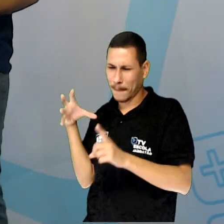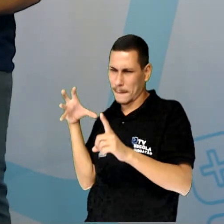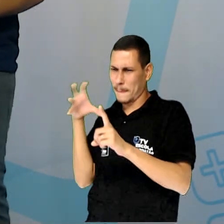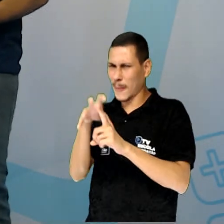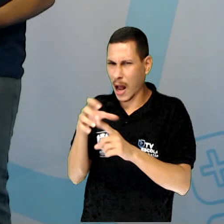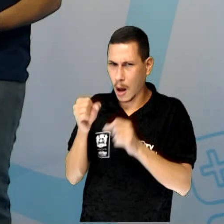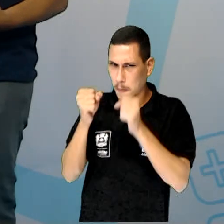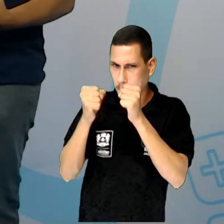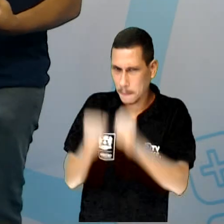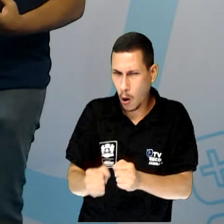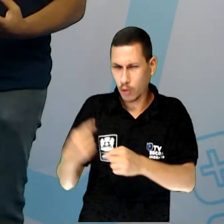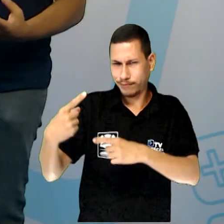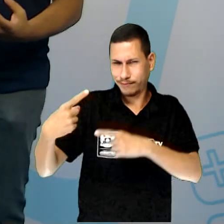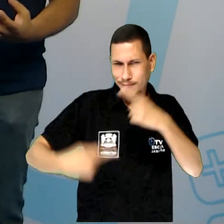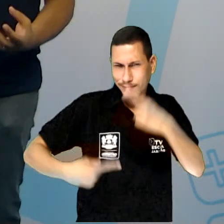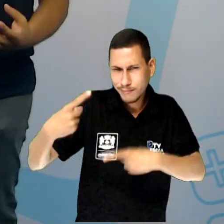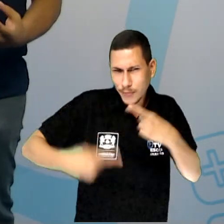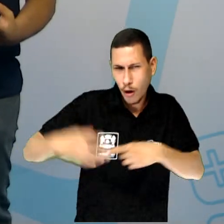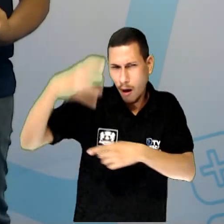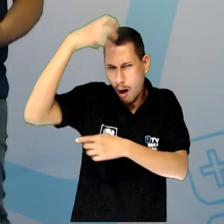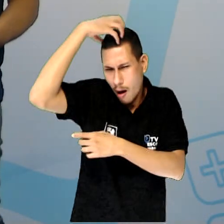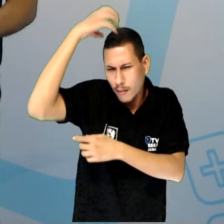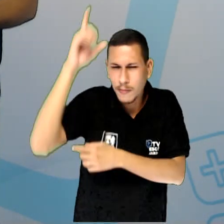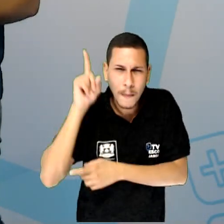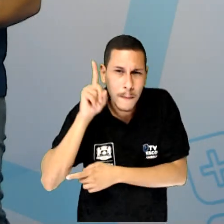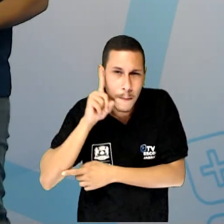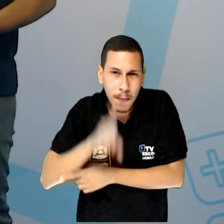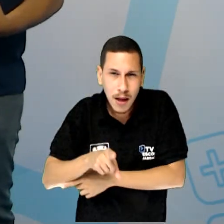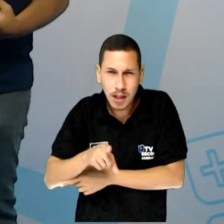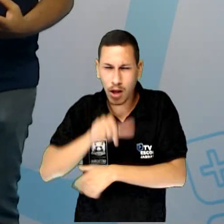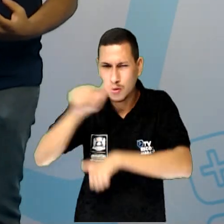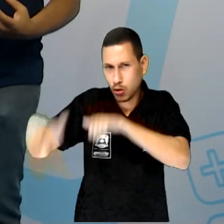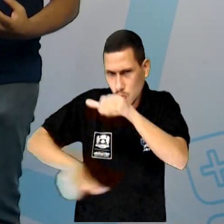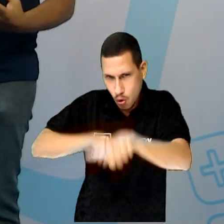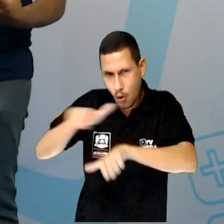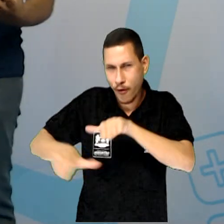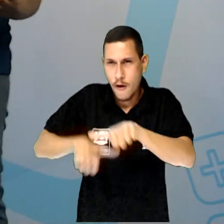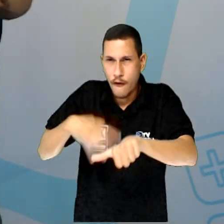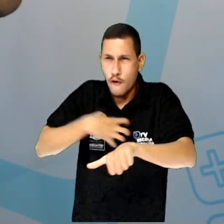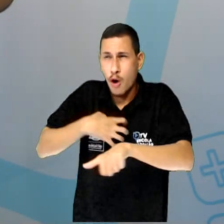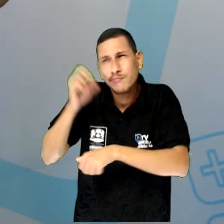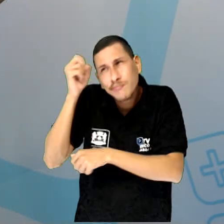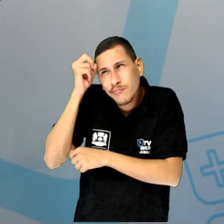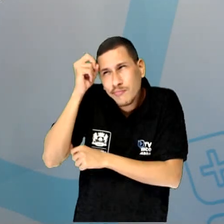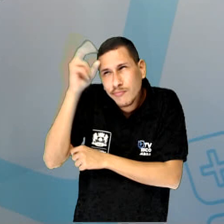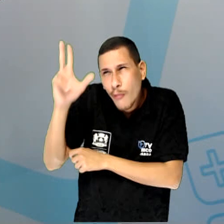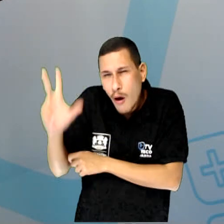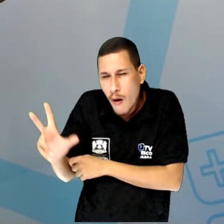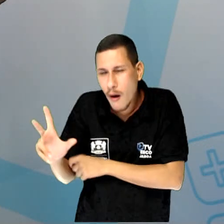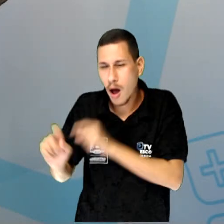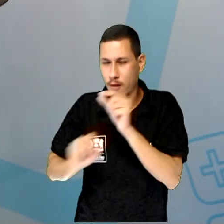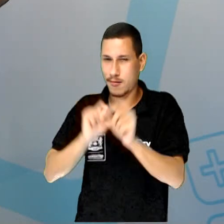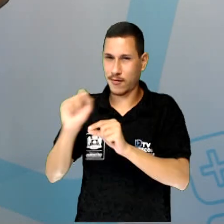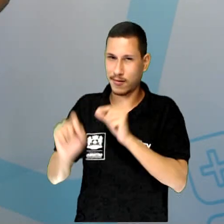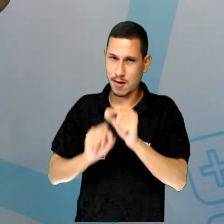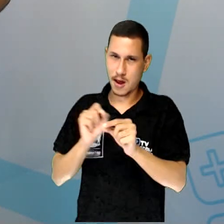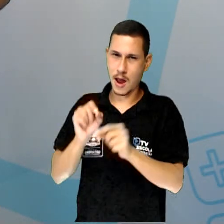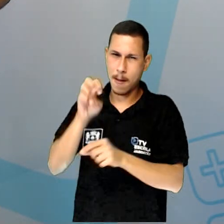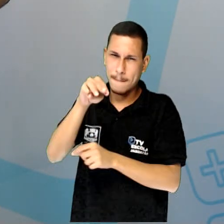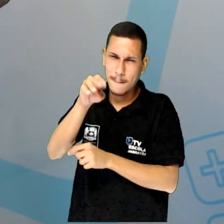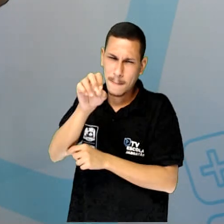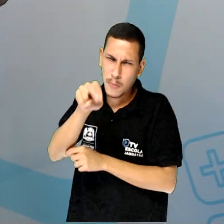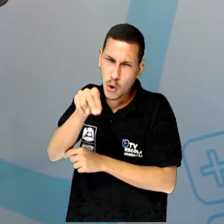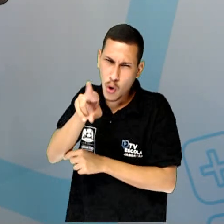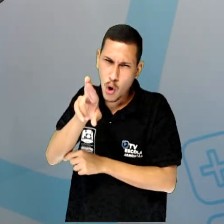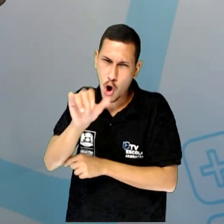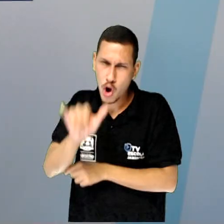essa sua política imperialista, eles vieram com essa ideia de doutrinação Monroe